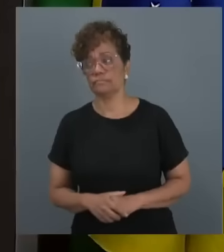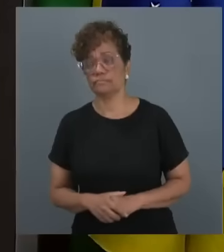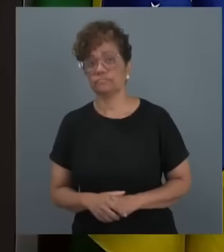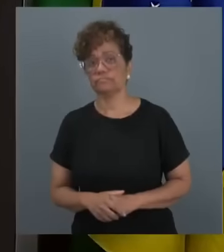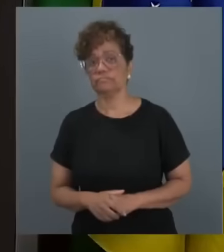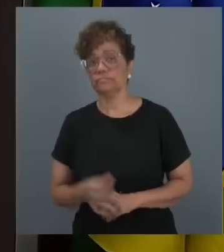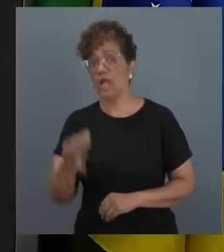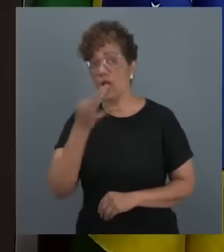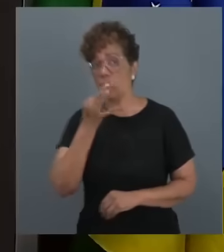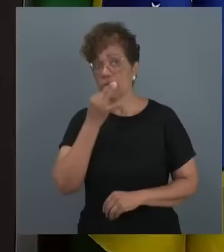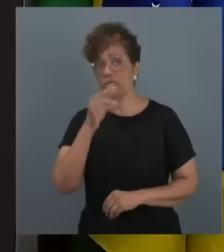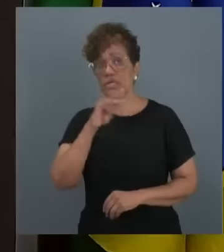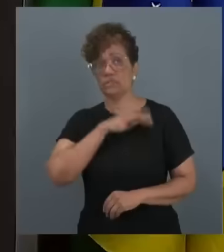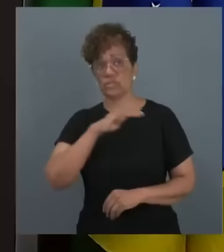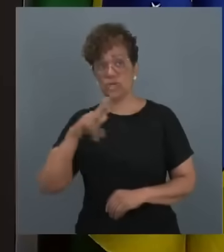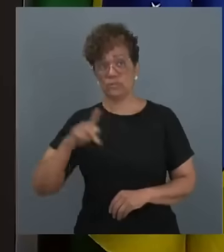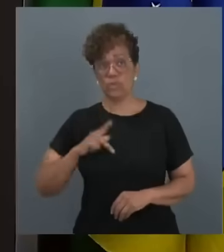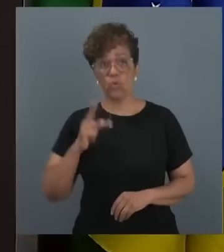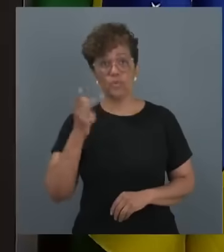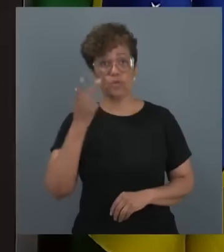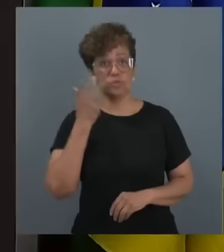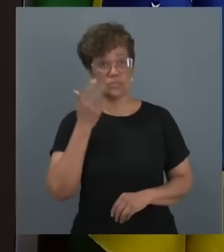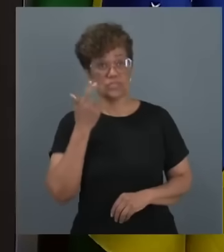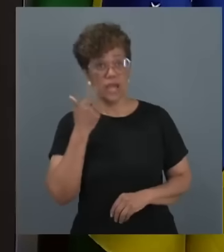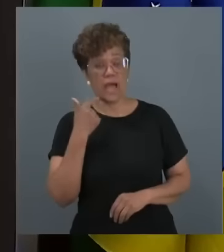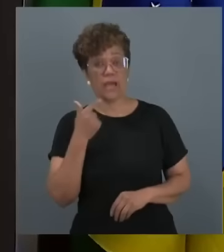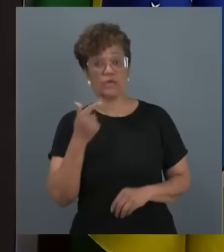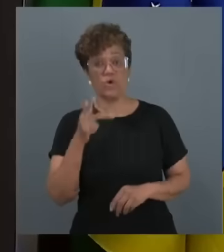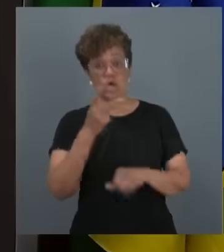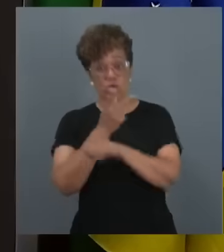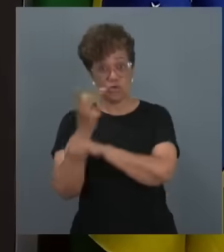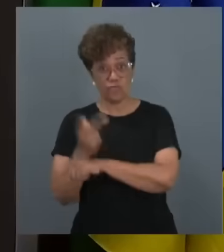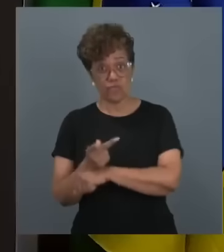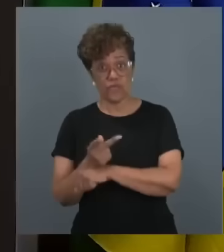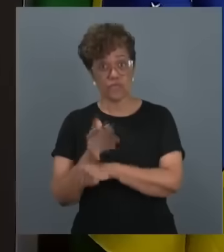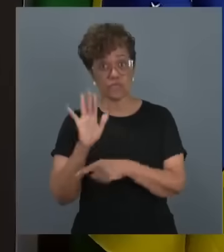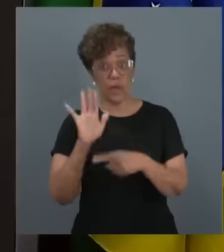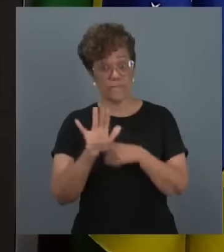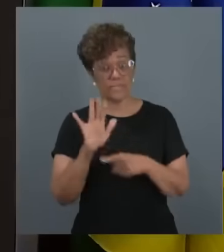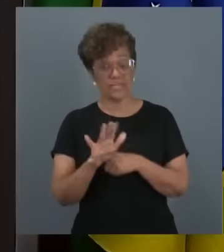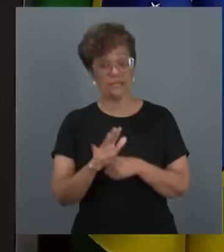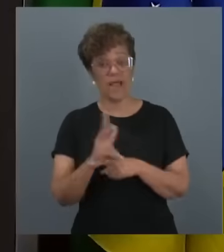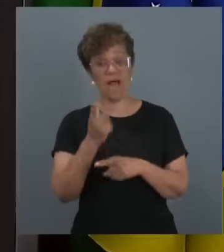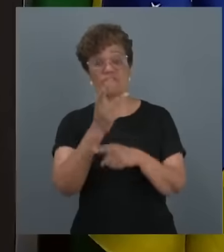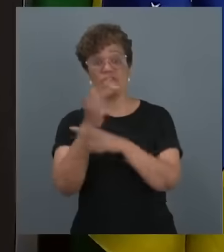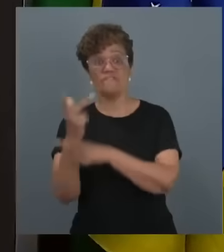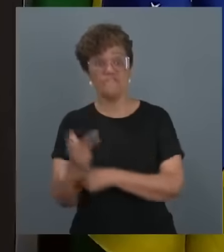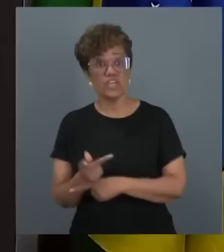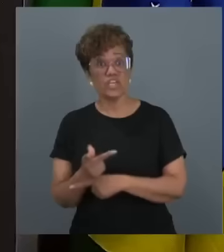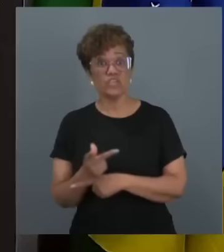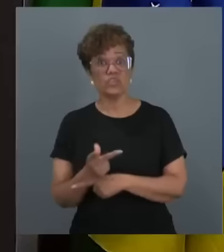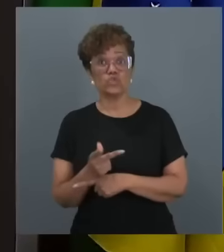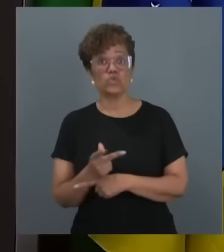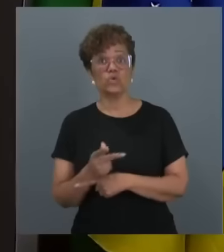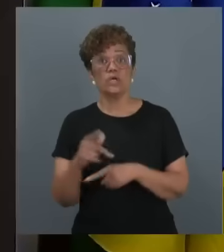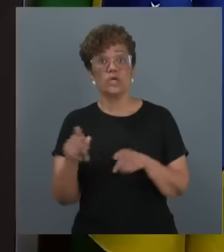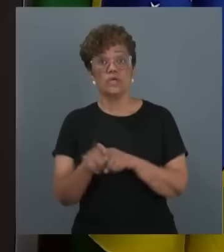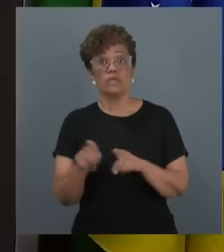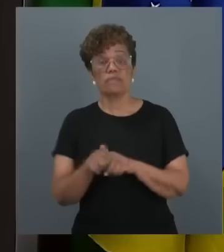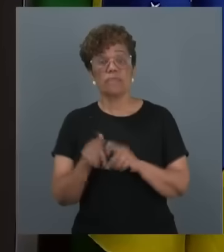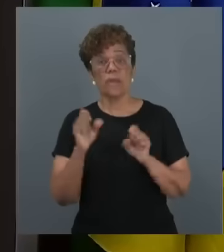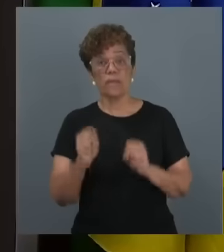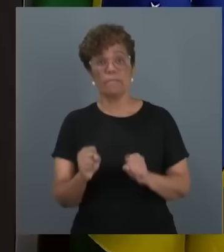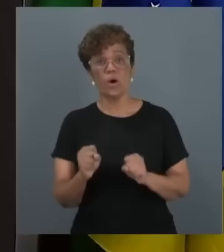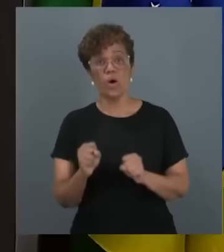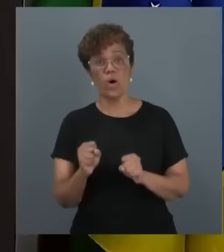Argumentando o Ministério Público do Estado do Ceará que o vídeo apresentava acusações infundadas que podem alimentar uma campanha